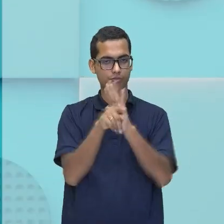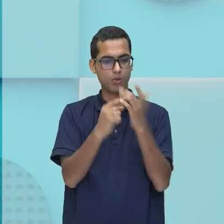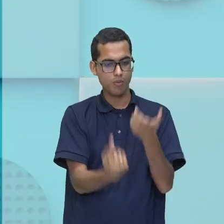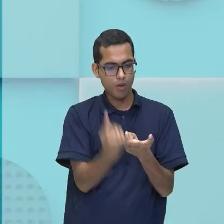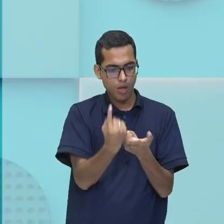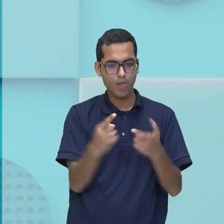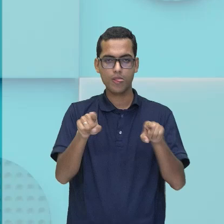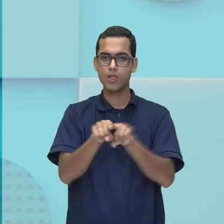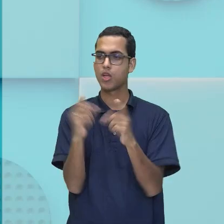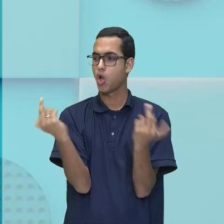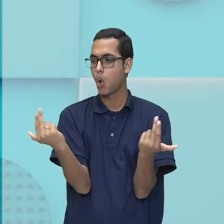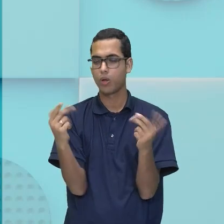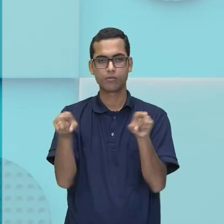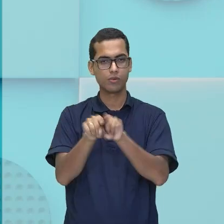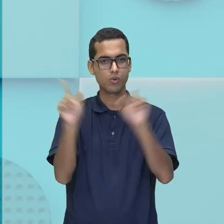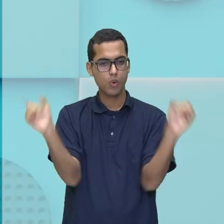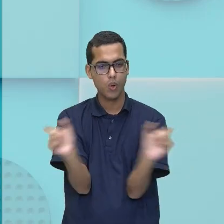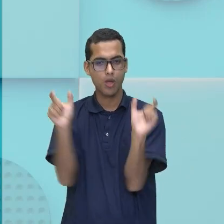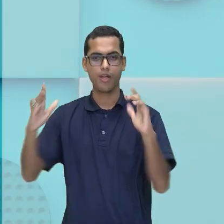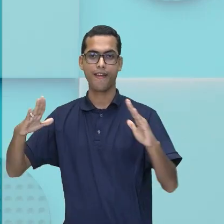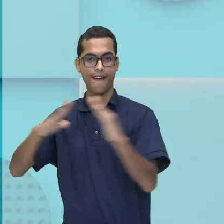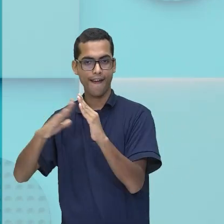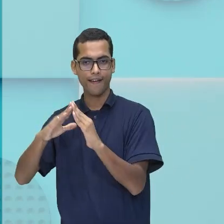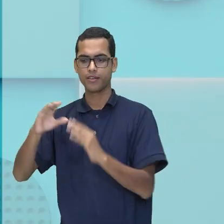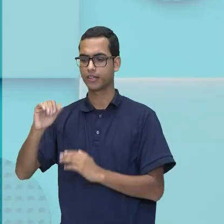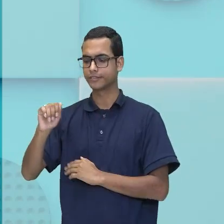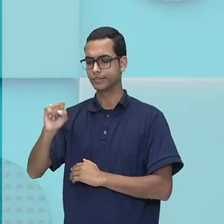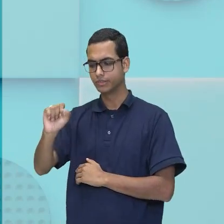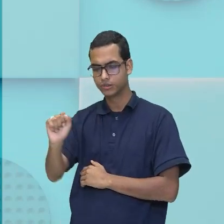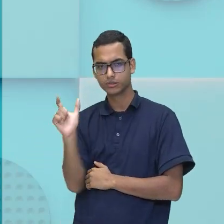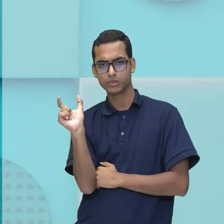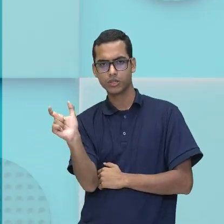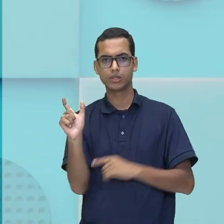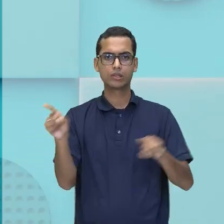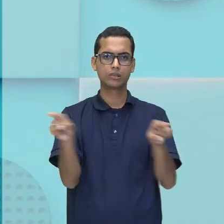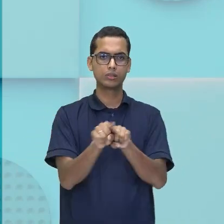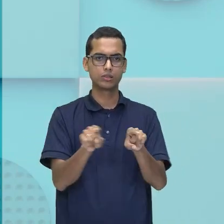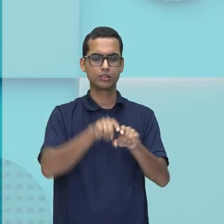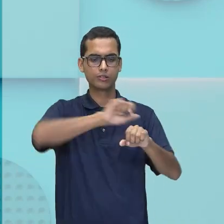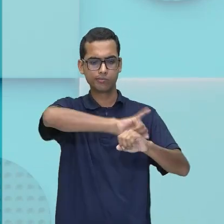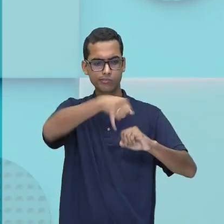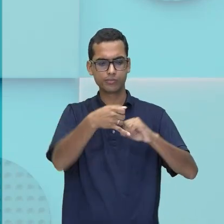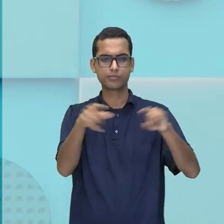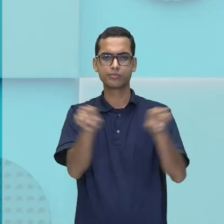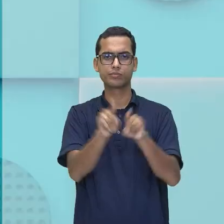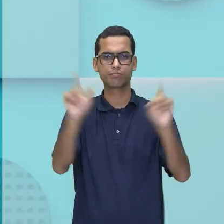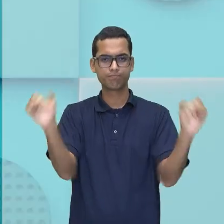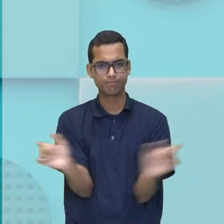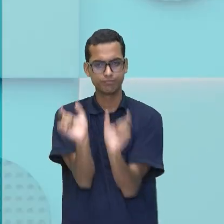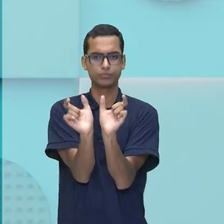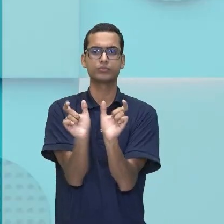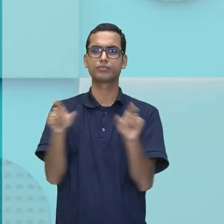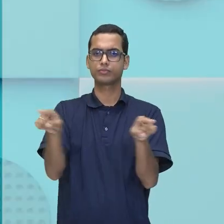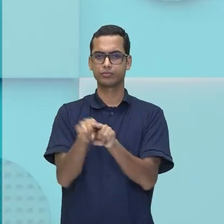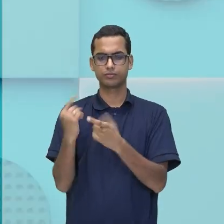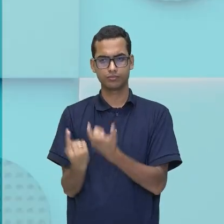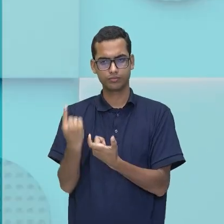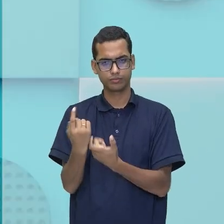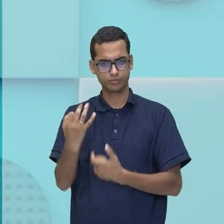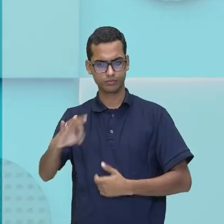plural. E casa, né? Tá no singular feminino, então o adjetivo também fica no singular